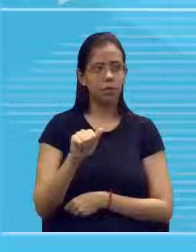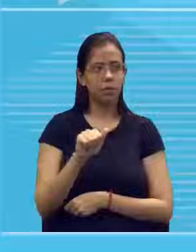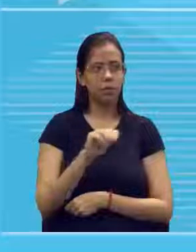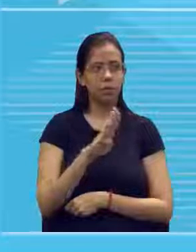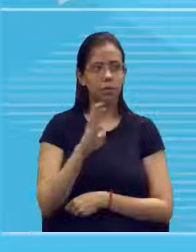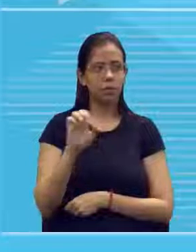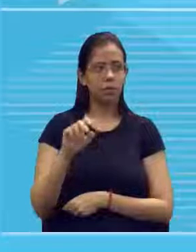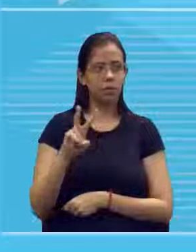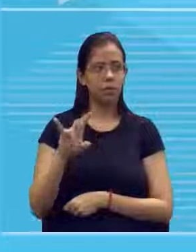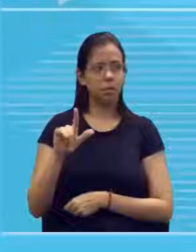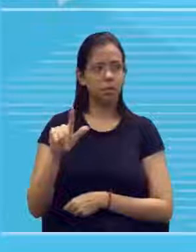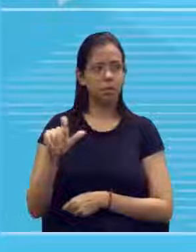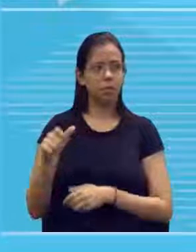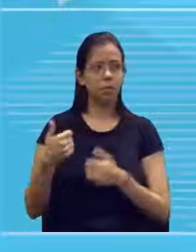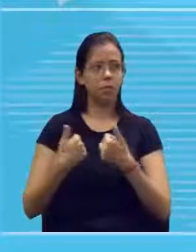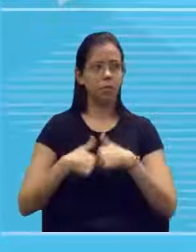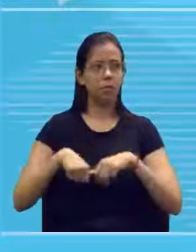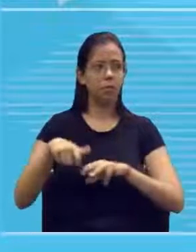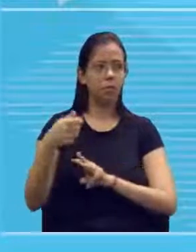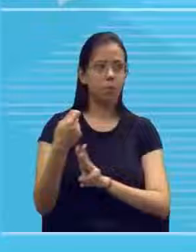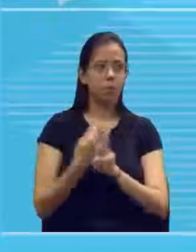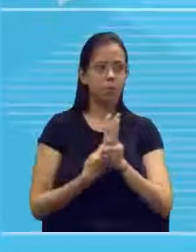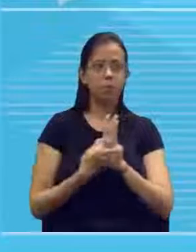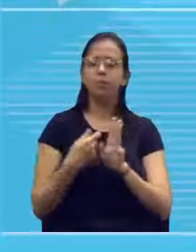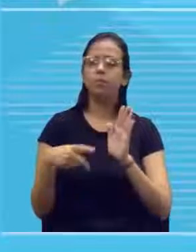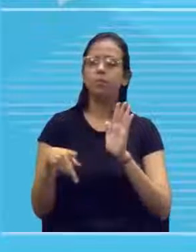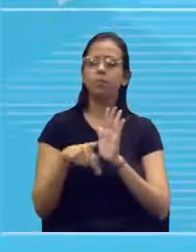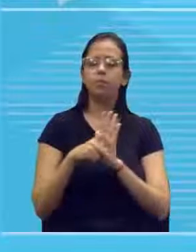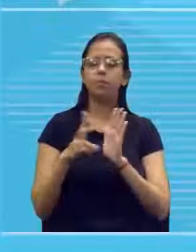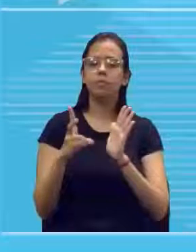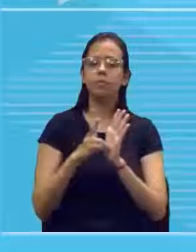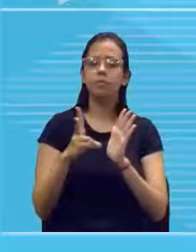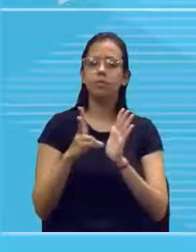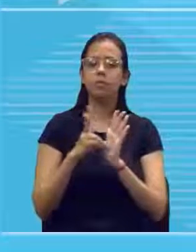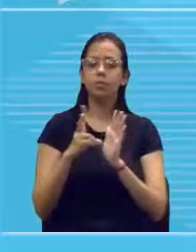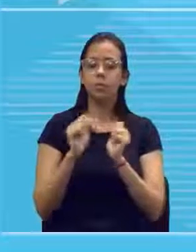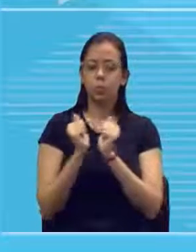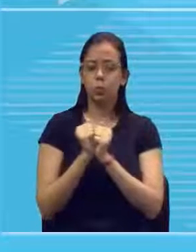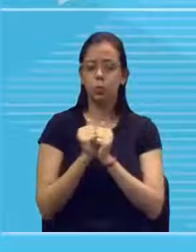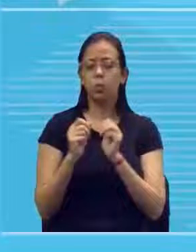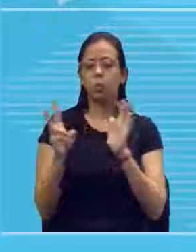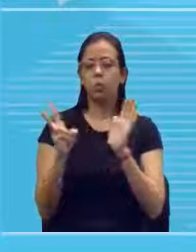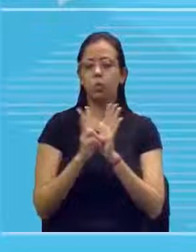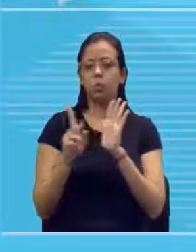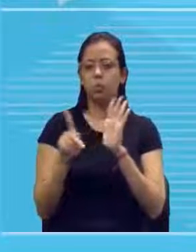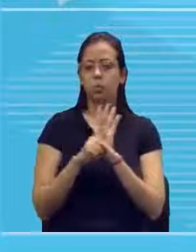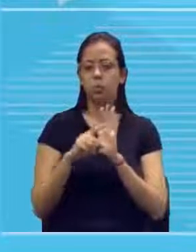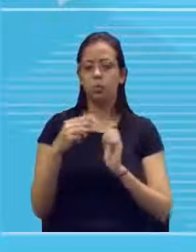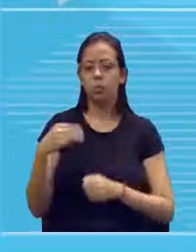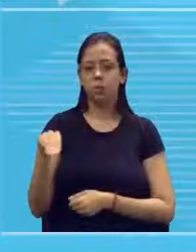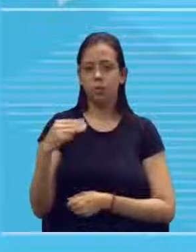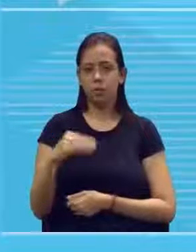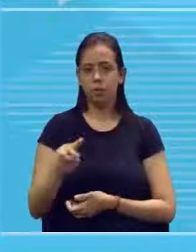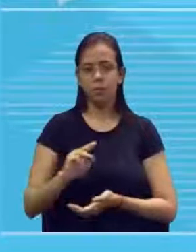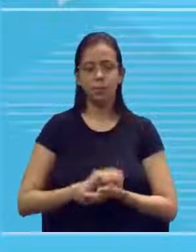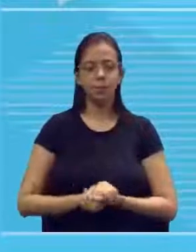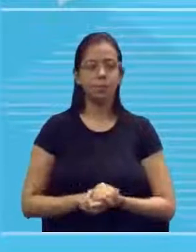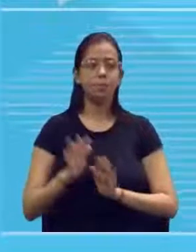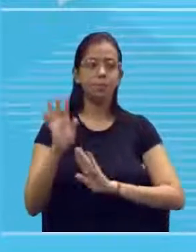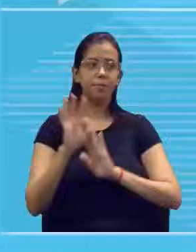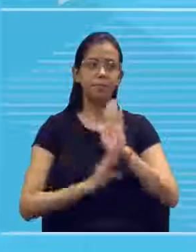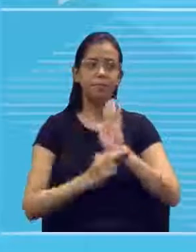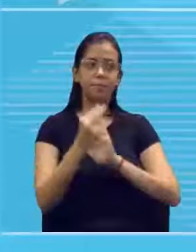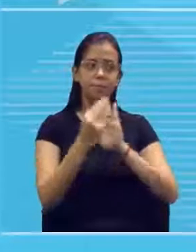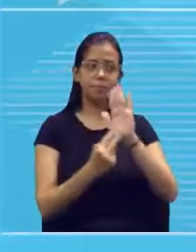passou quatro meses com os Tupinambás aqui no Maranhão durante esse tempo ele escreveu um